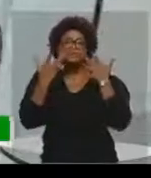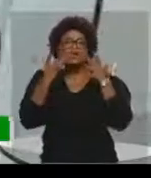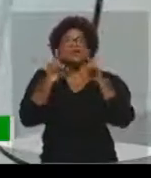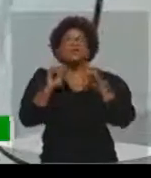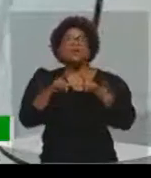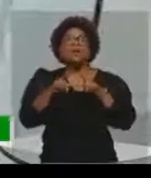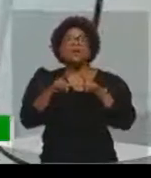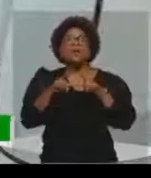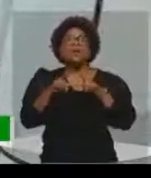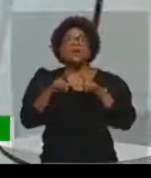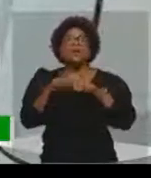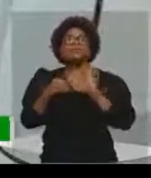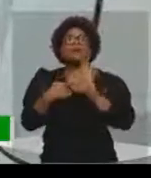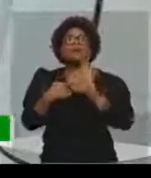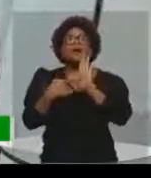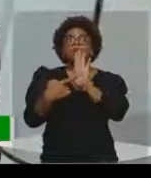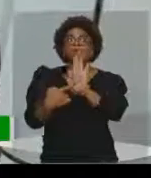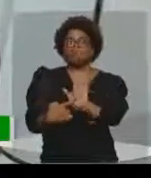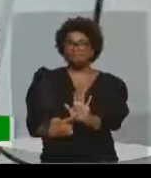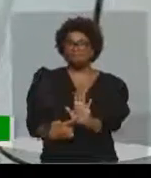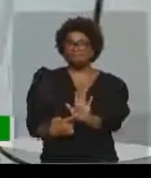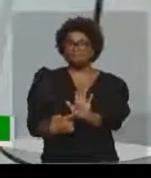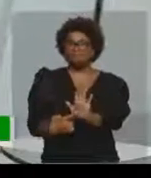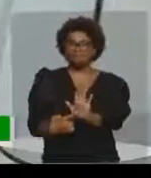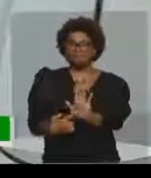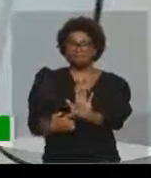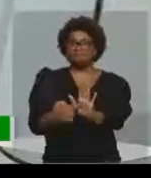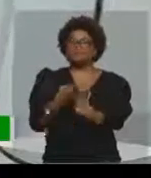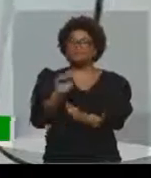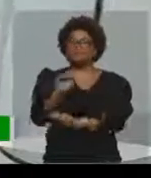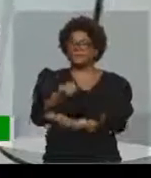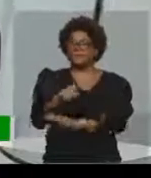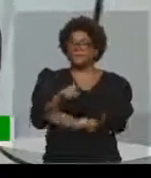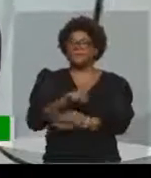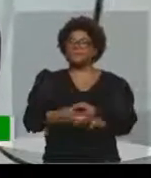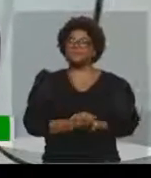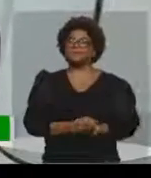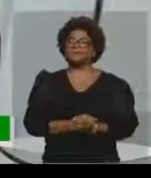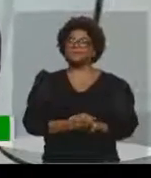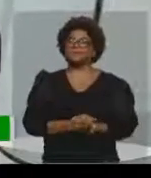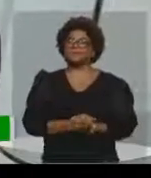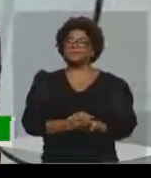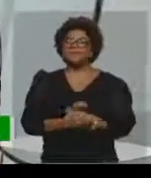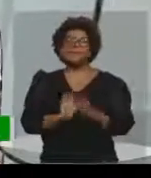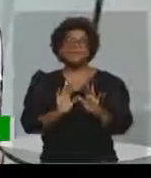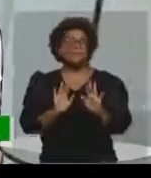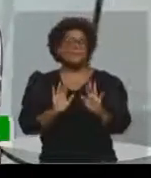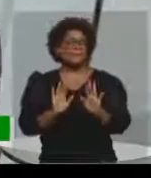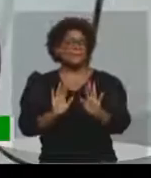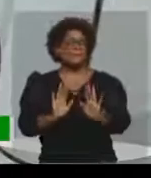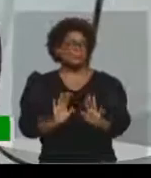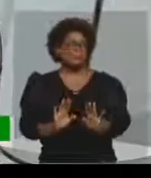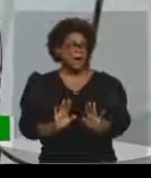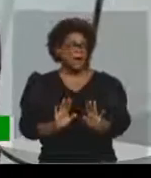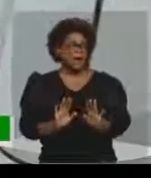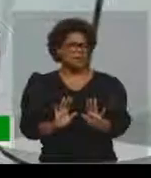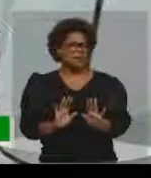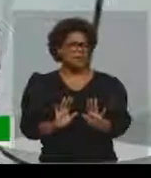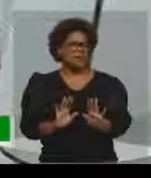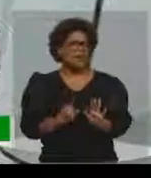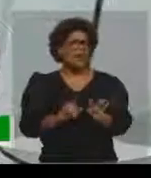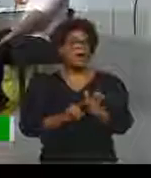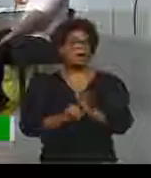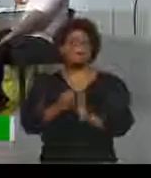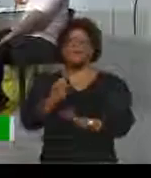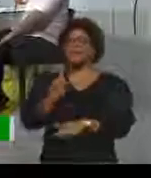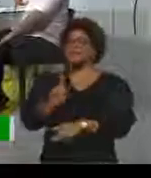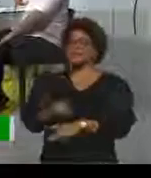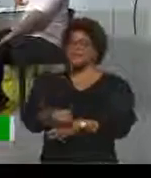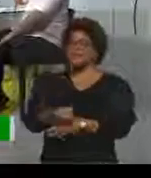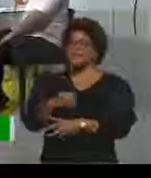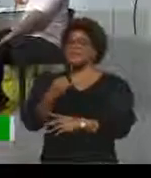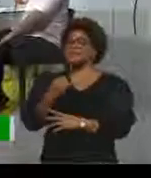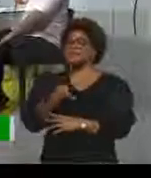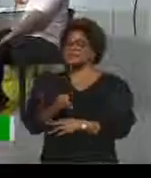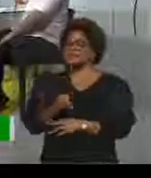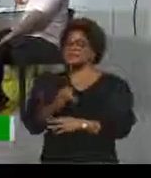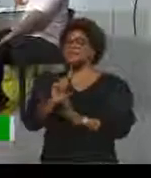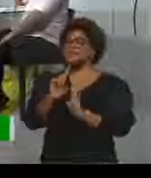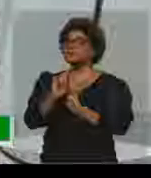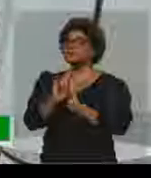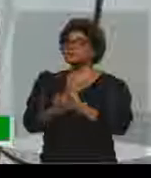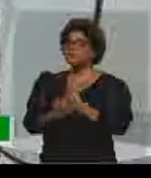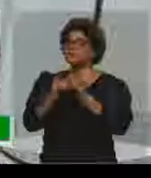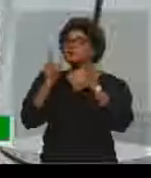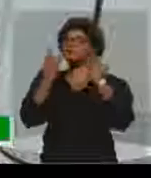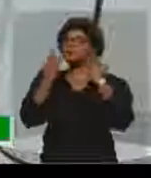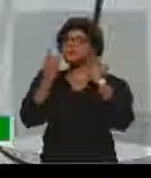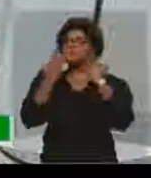fez uma pergunta perguntando sobre a questão de filmes, séries. Se o texto teatral é usado para fazer filmes e séries. Sim, né?